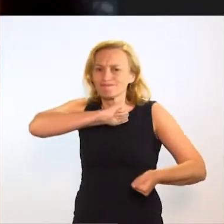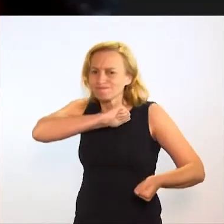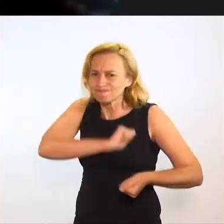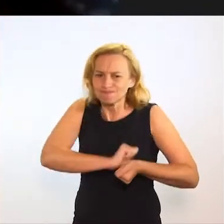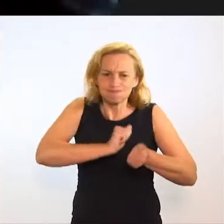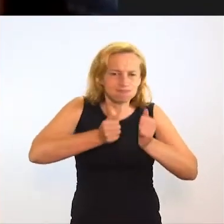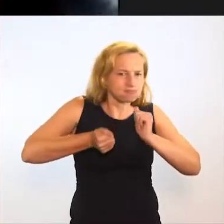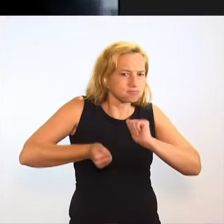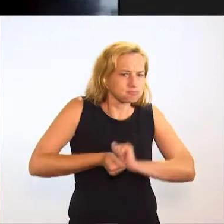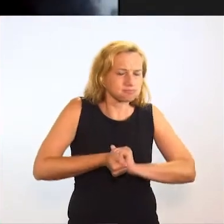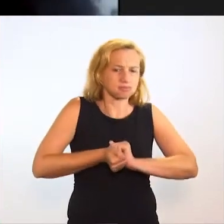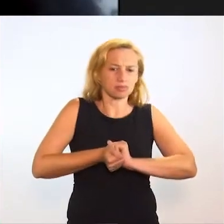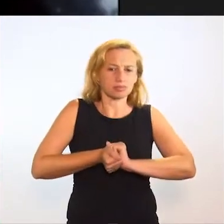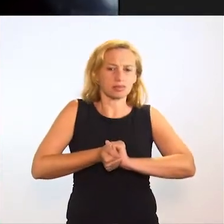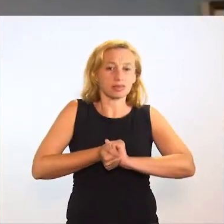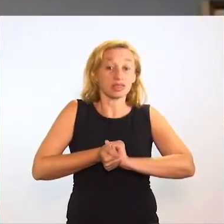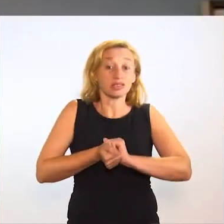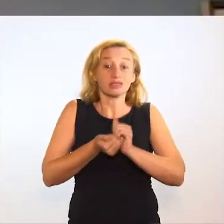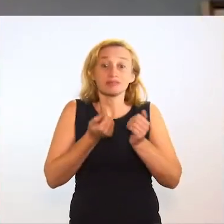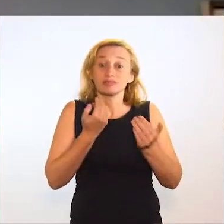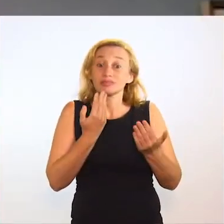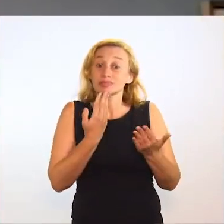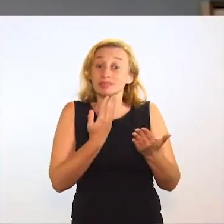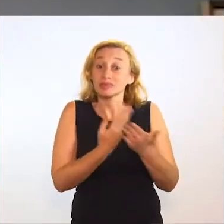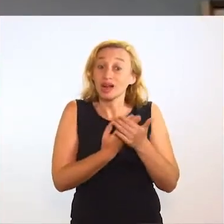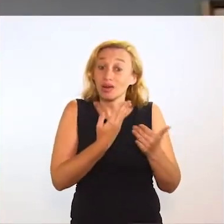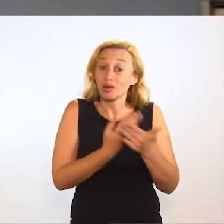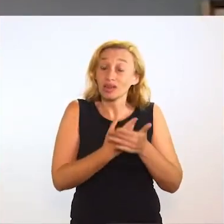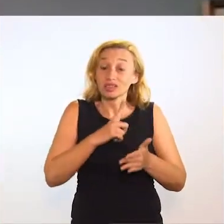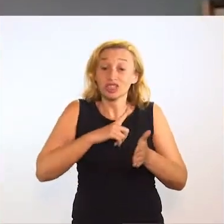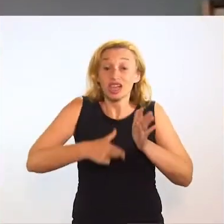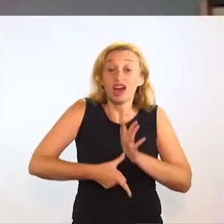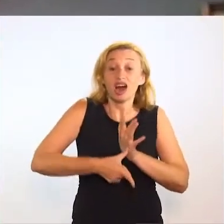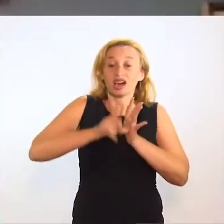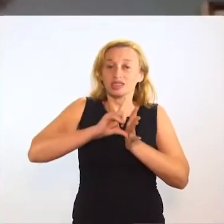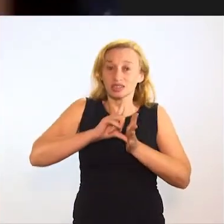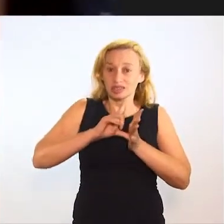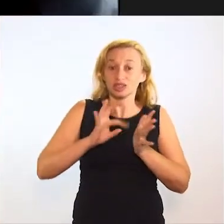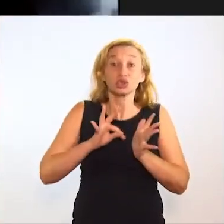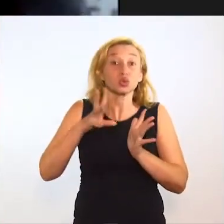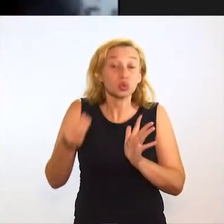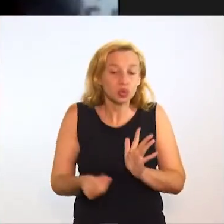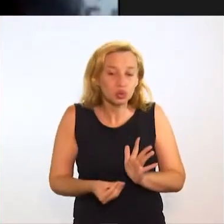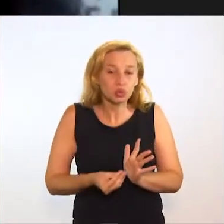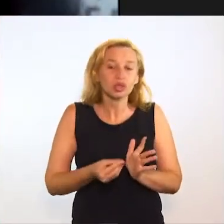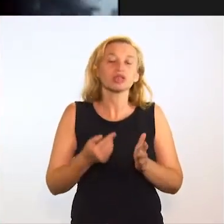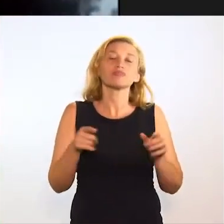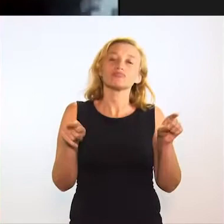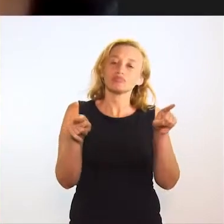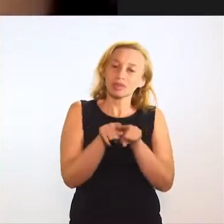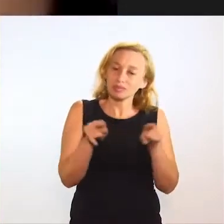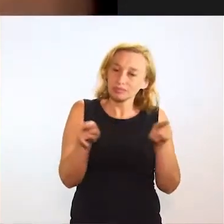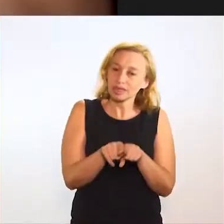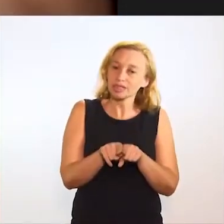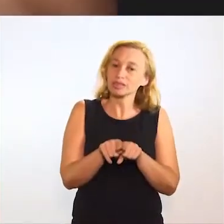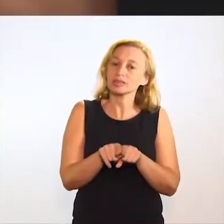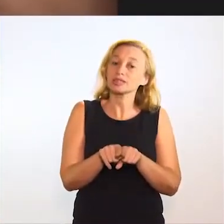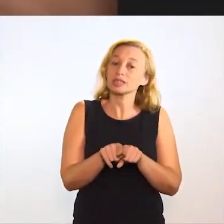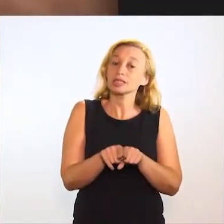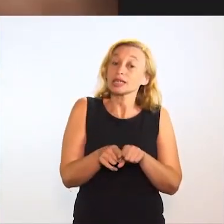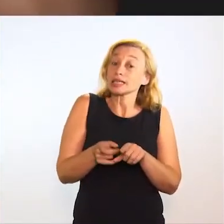se reinventar, fazer as aulas antes das aulas. Então, a gente